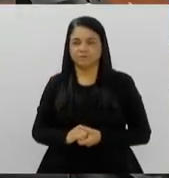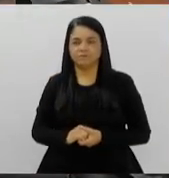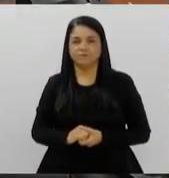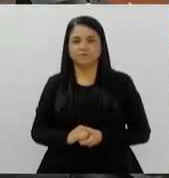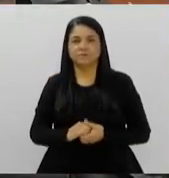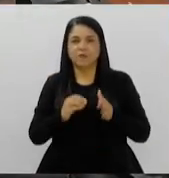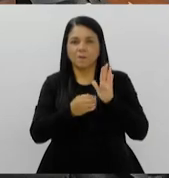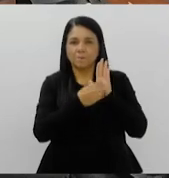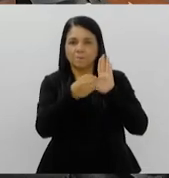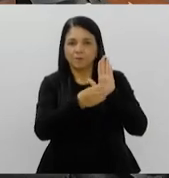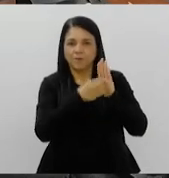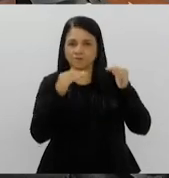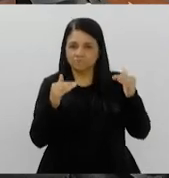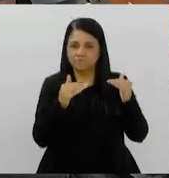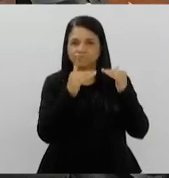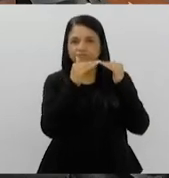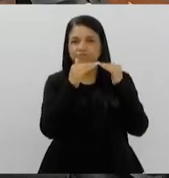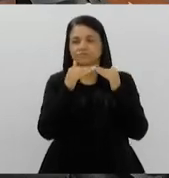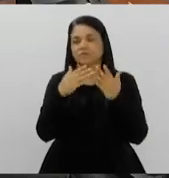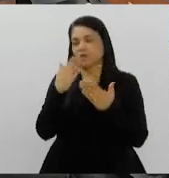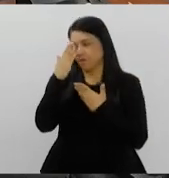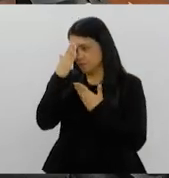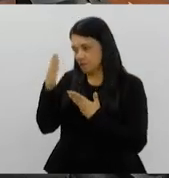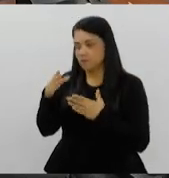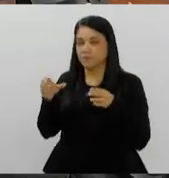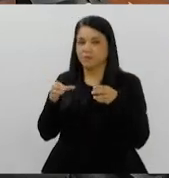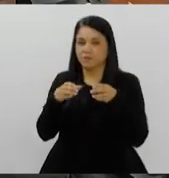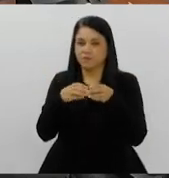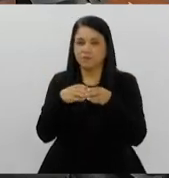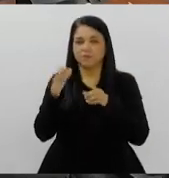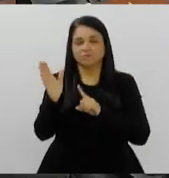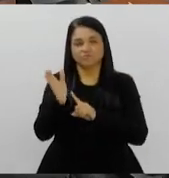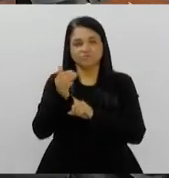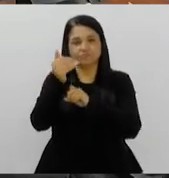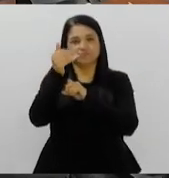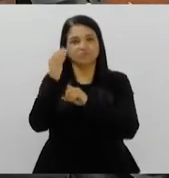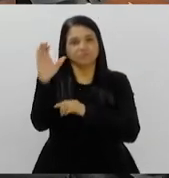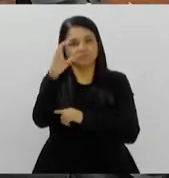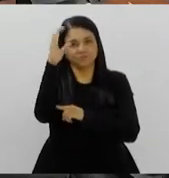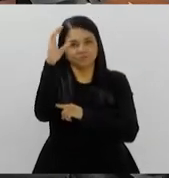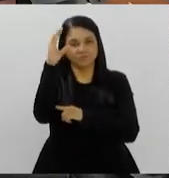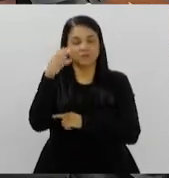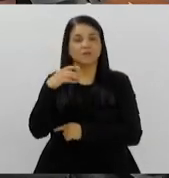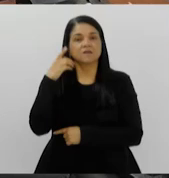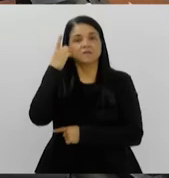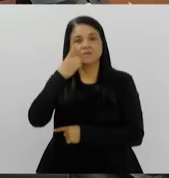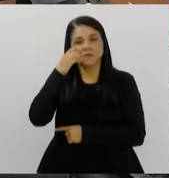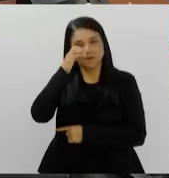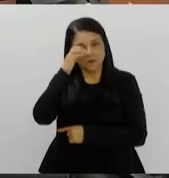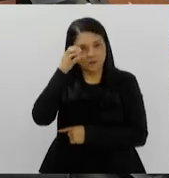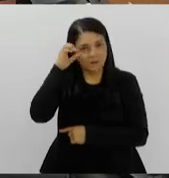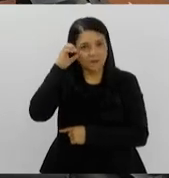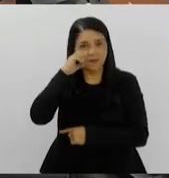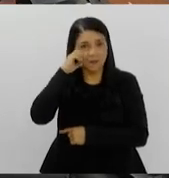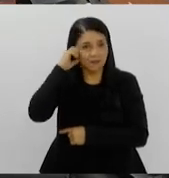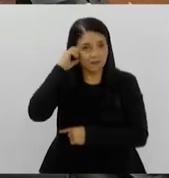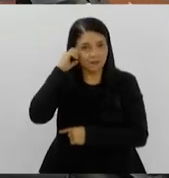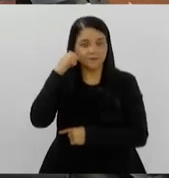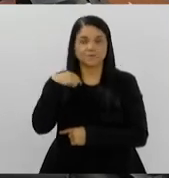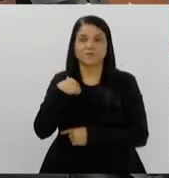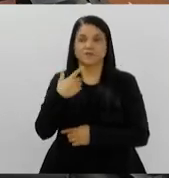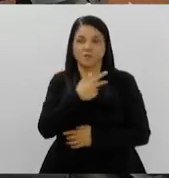Parecer favorável, senhor presidente. Muito obrigado. Pela Comissão de Ciência e Tecnologia, deputada Érica Takimoto. Presidente,